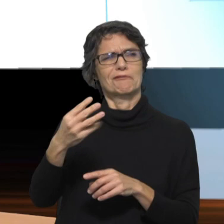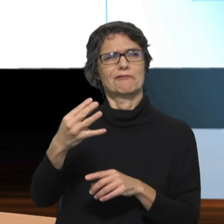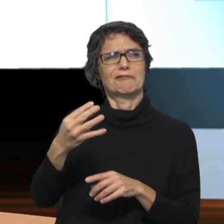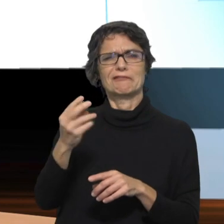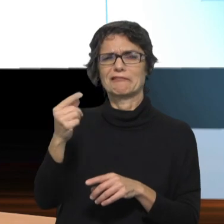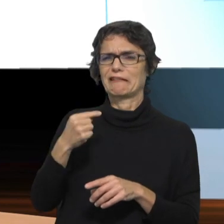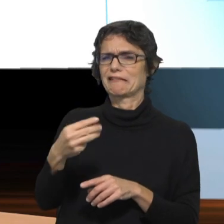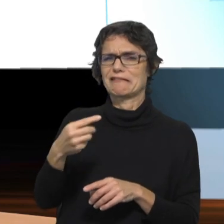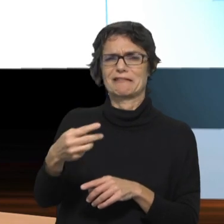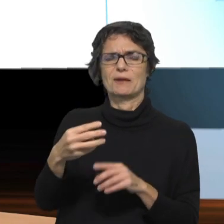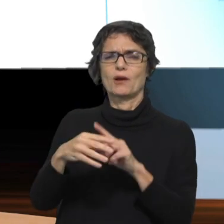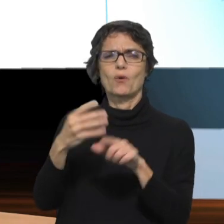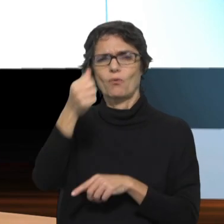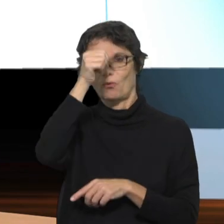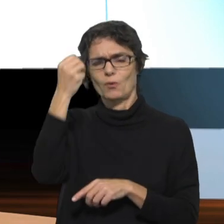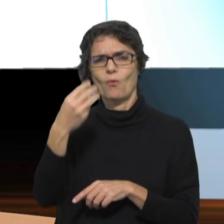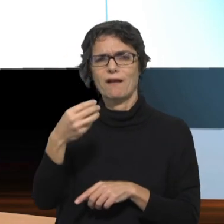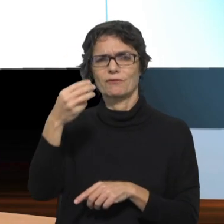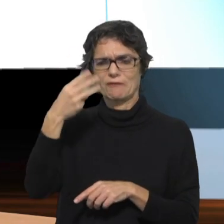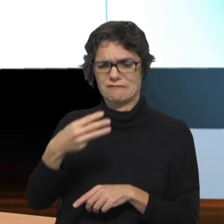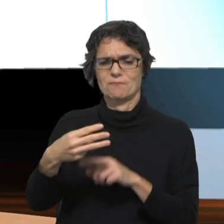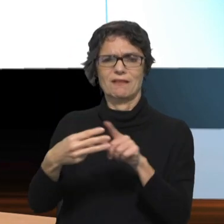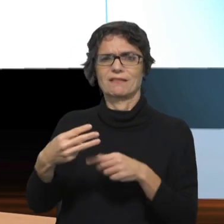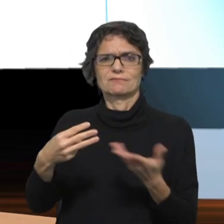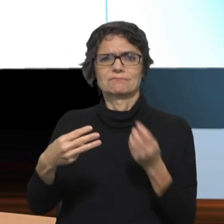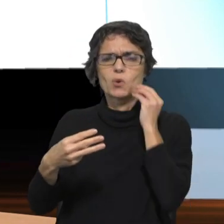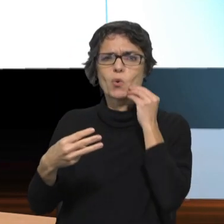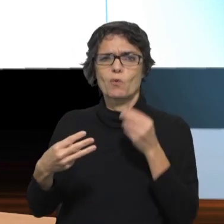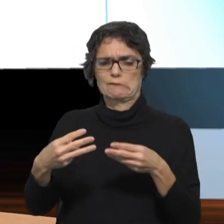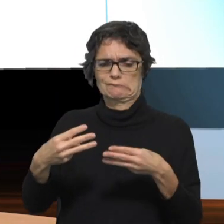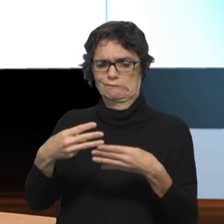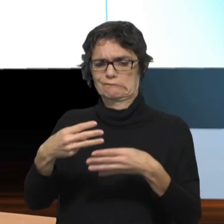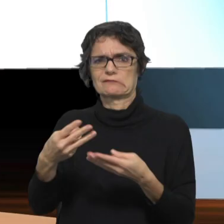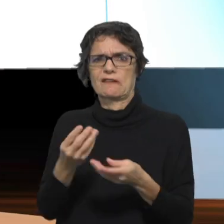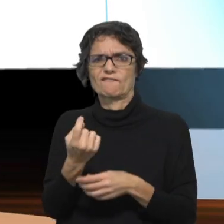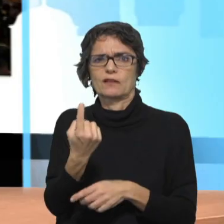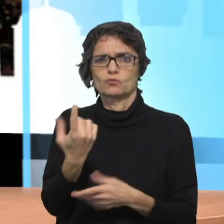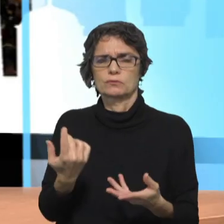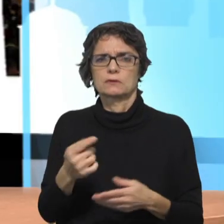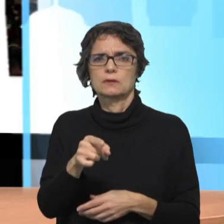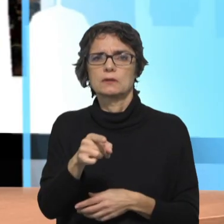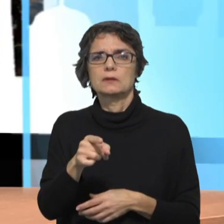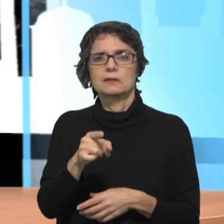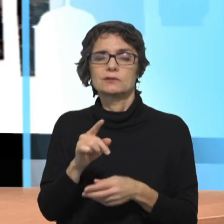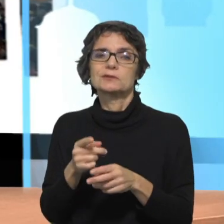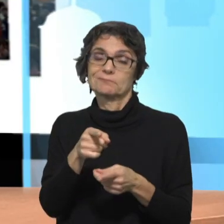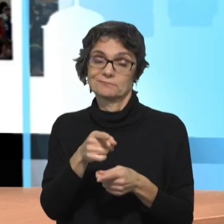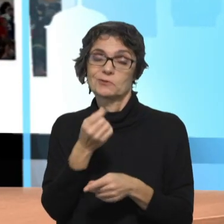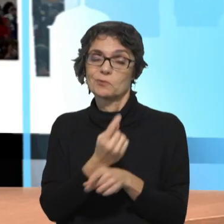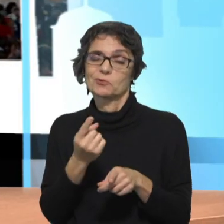possível? E que percurso é este mais curto também que acontece no tempo do Advento? Ao contrário da Quaresma,